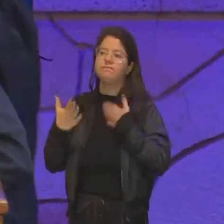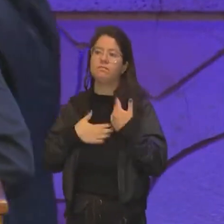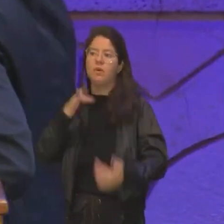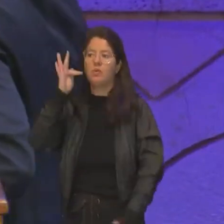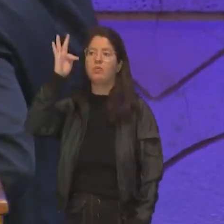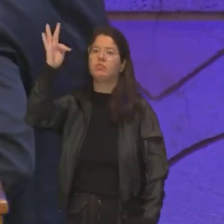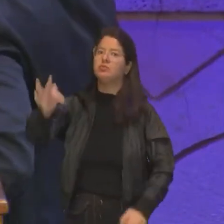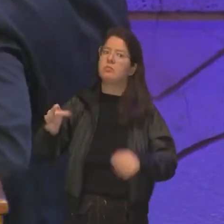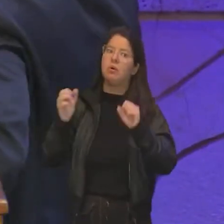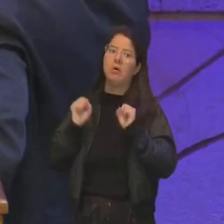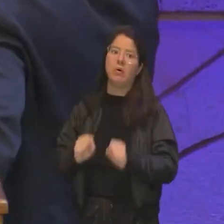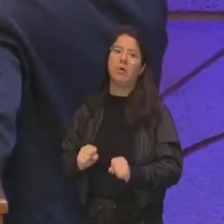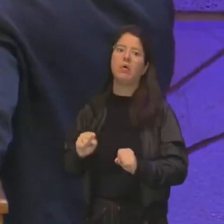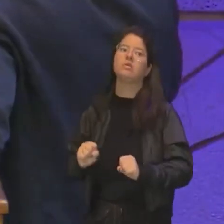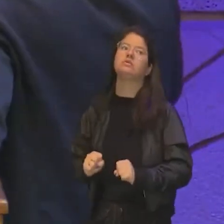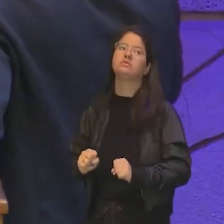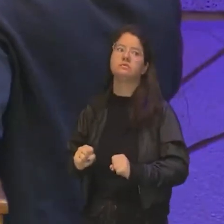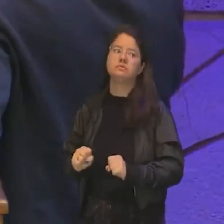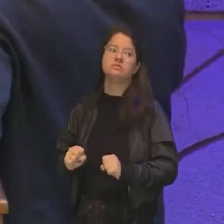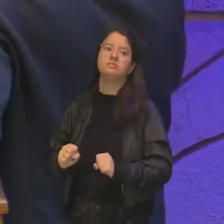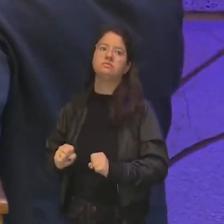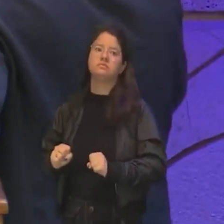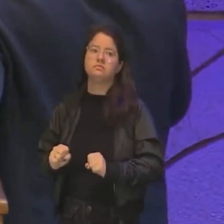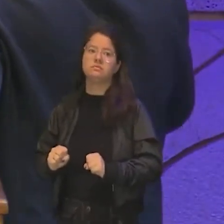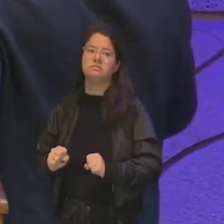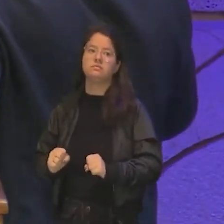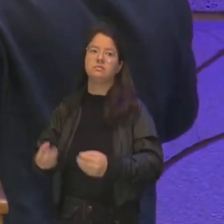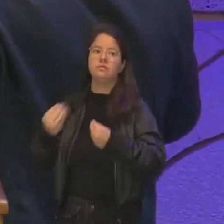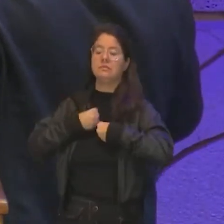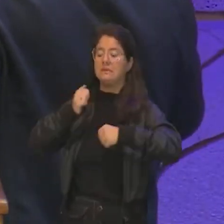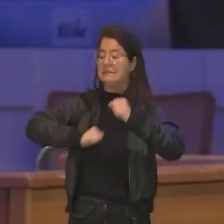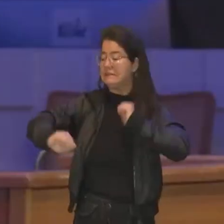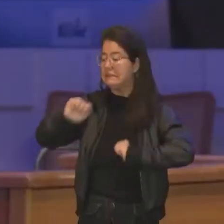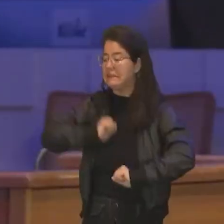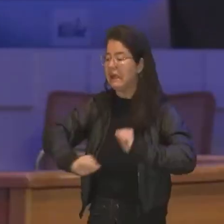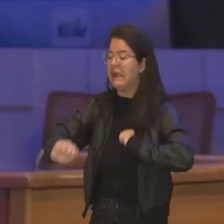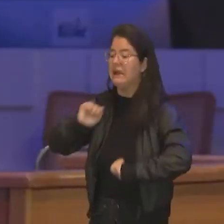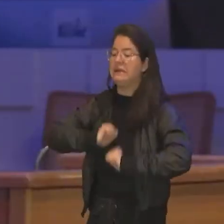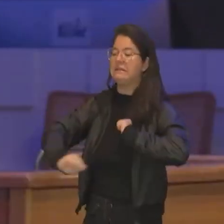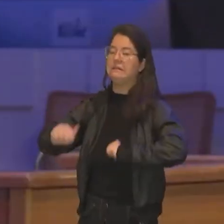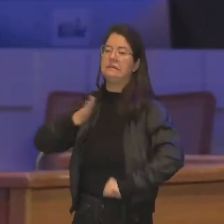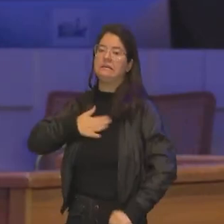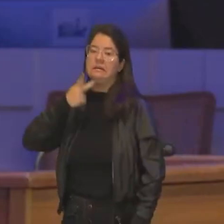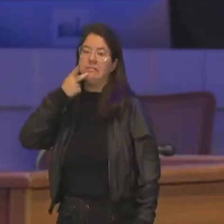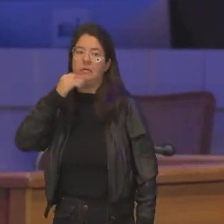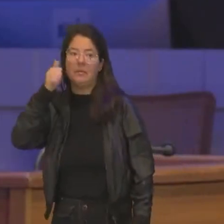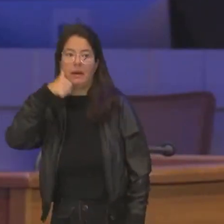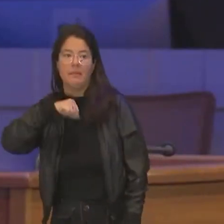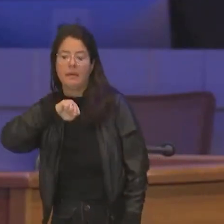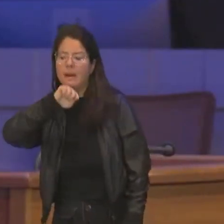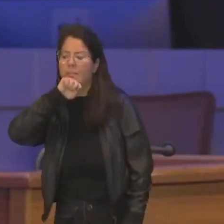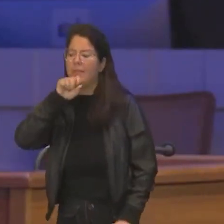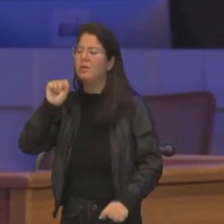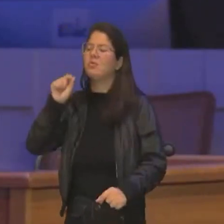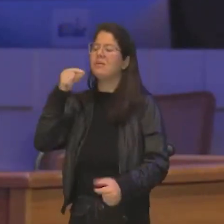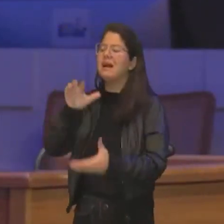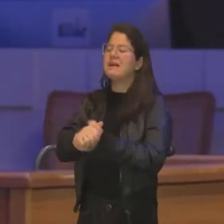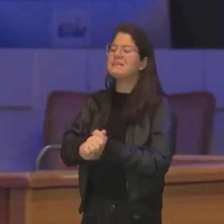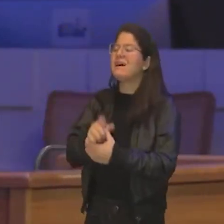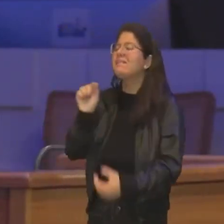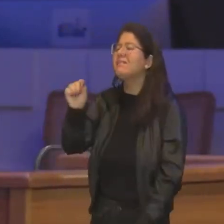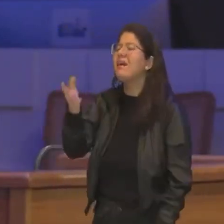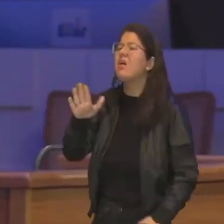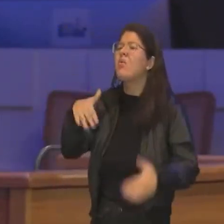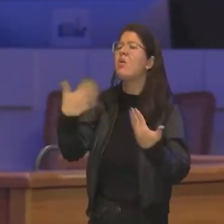muitas vezes, ele traz ansiedade. Meu pai, minha mãe, com quem eu vou me casar, qual